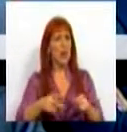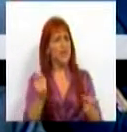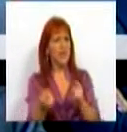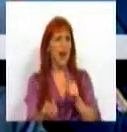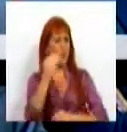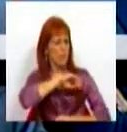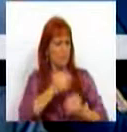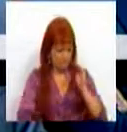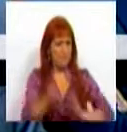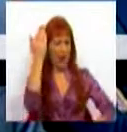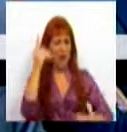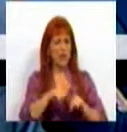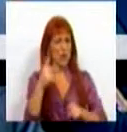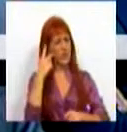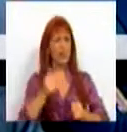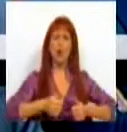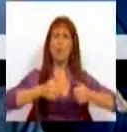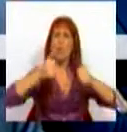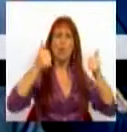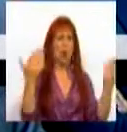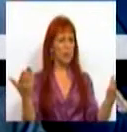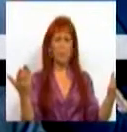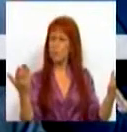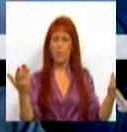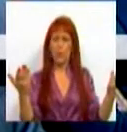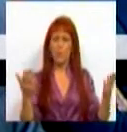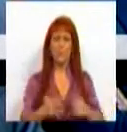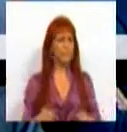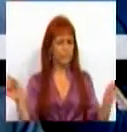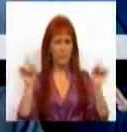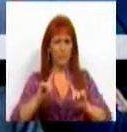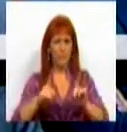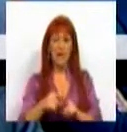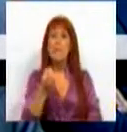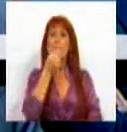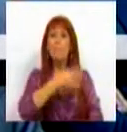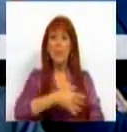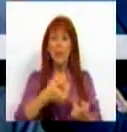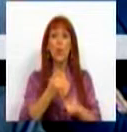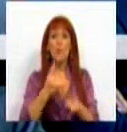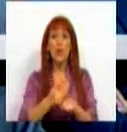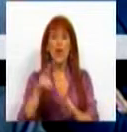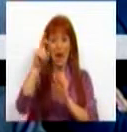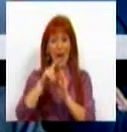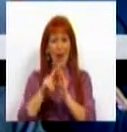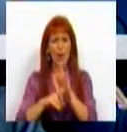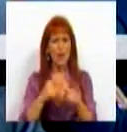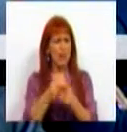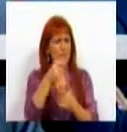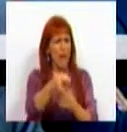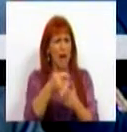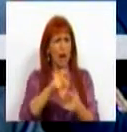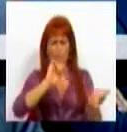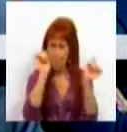mais rendimentos e a sua vida melhorou substancialmente. Não, perderam porque as regras de